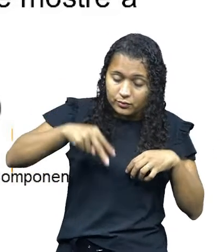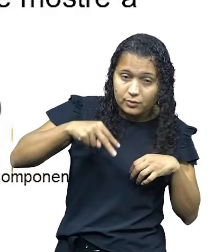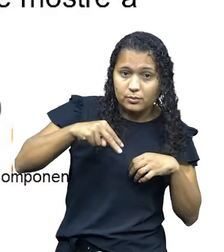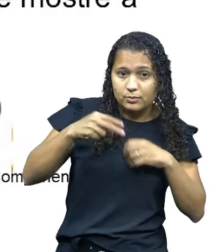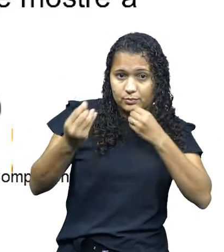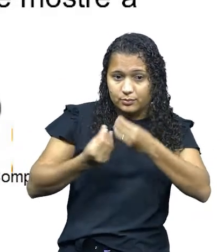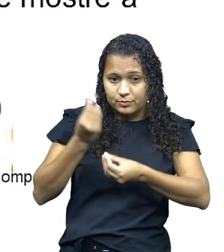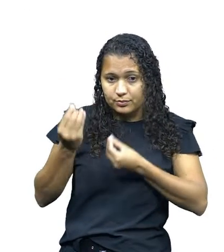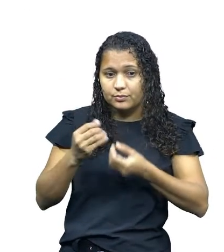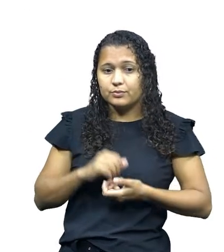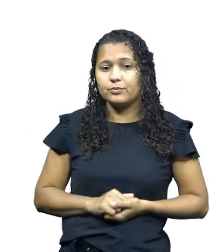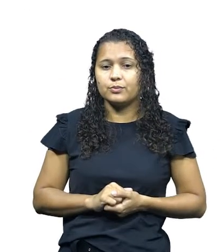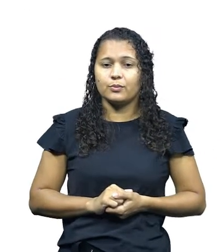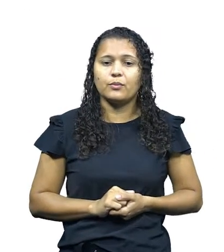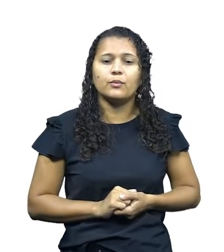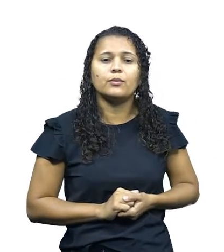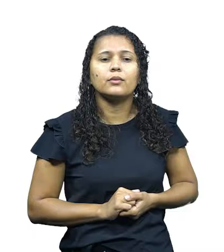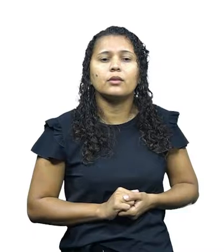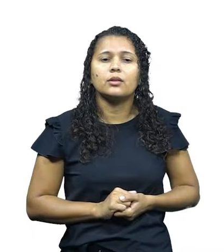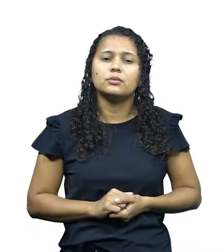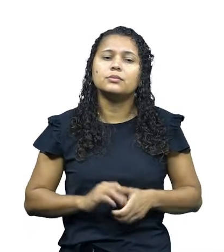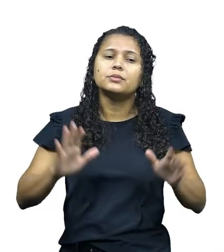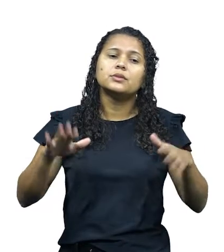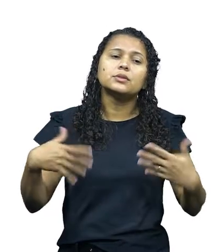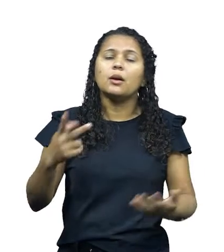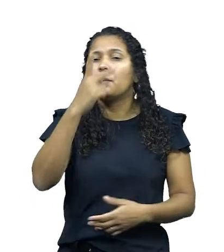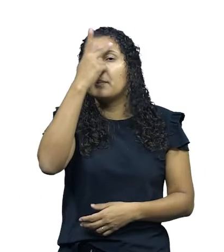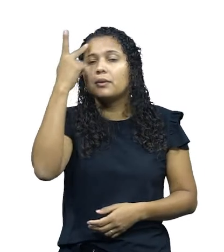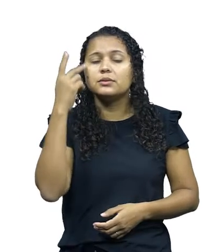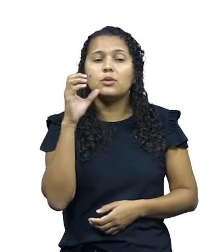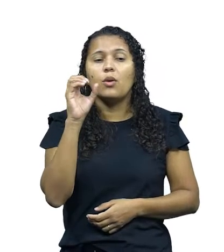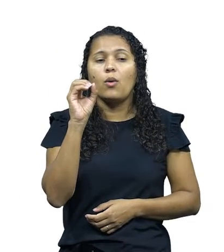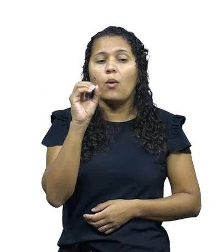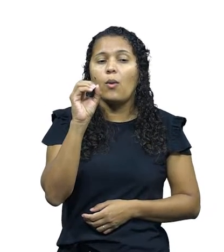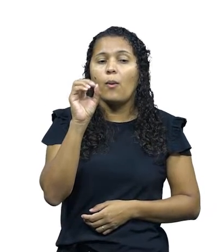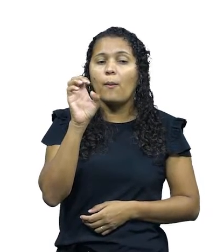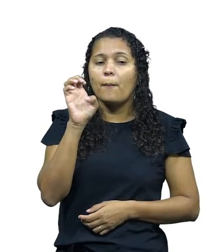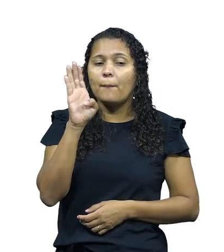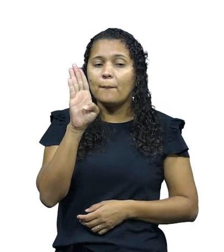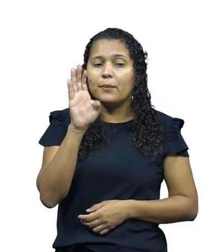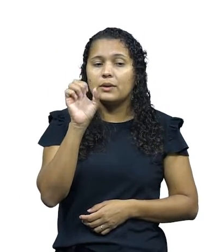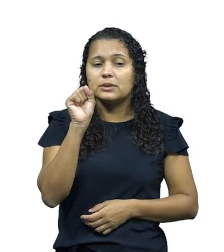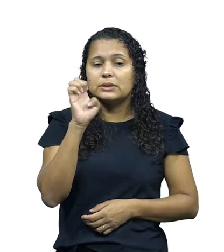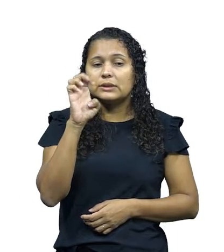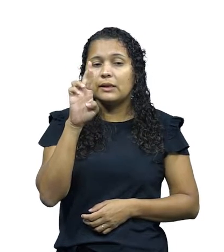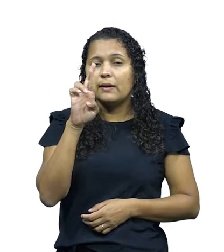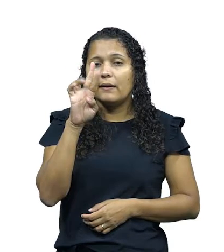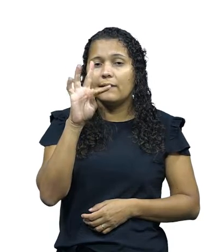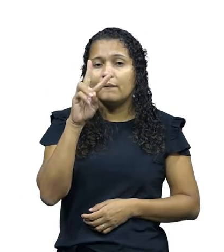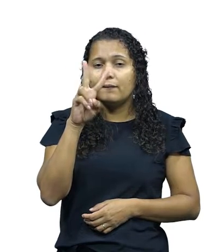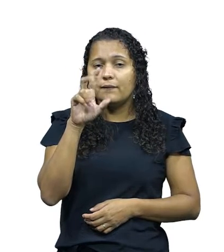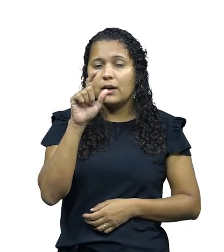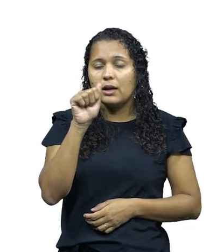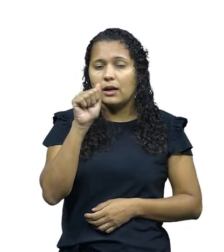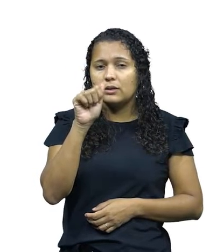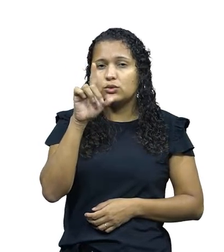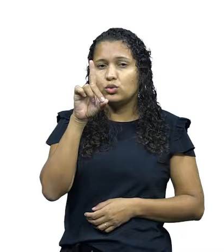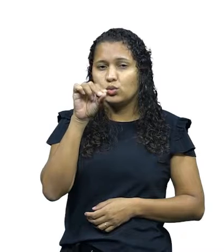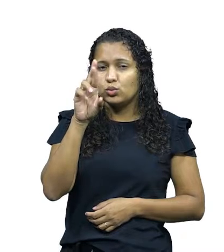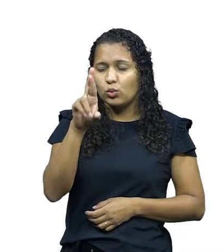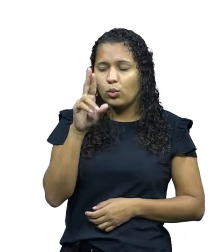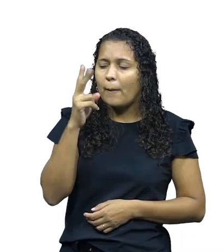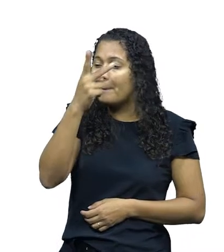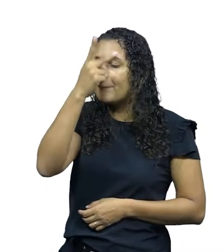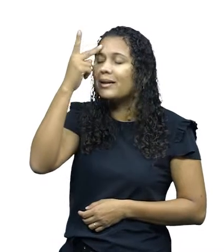seus componentes. E quem é o observador? O observador somos nós, né?